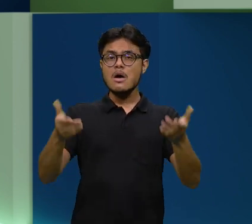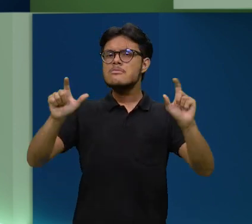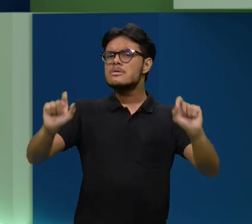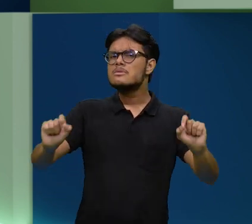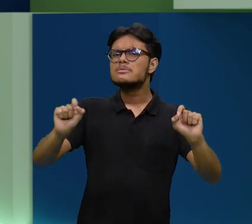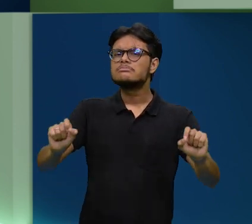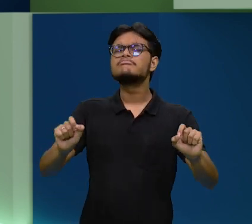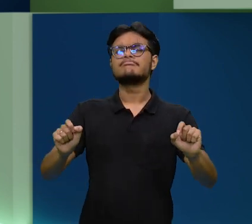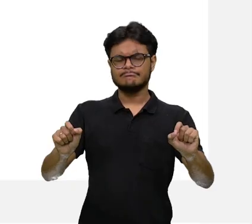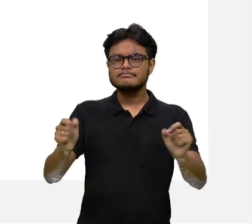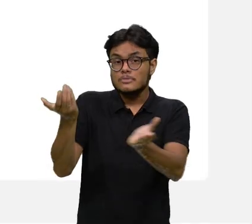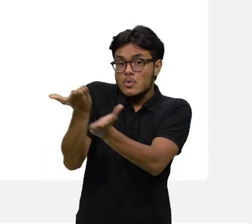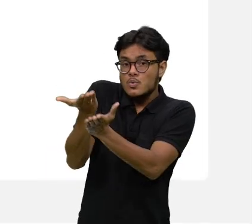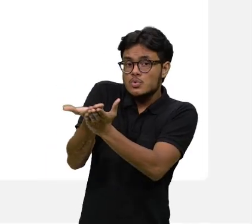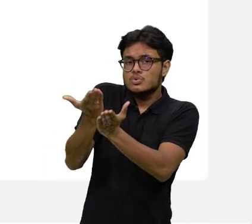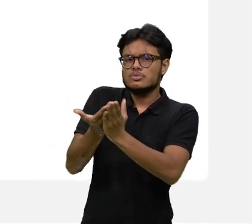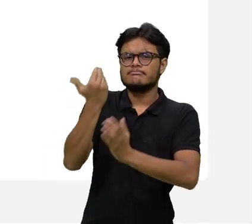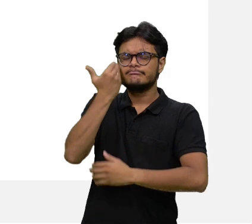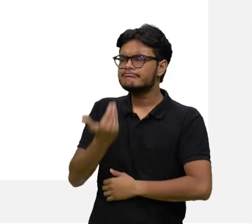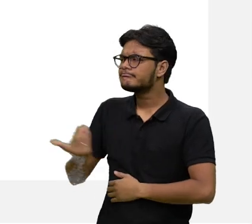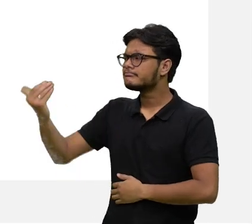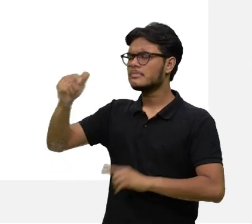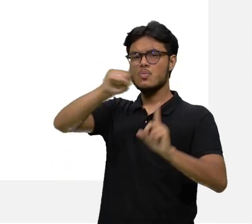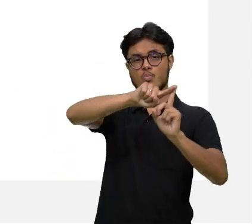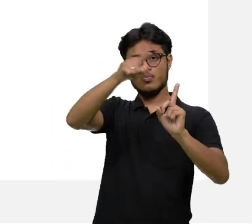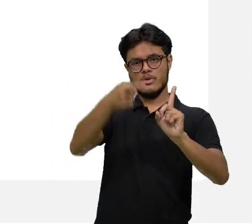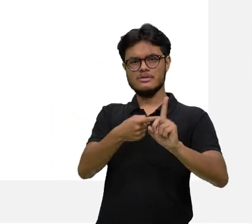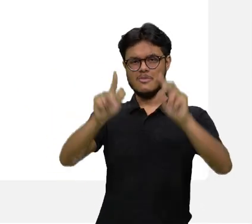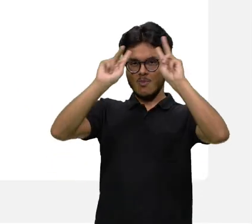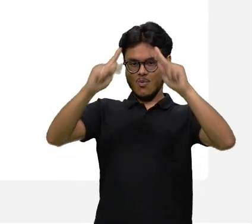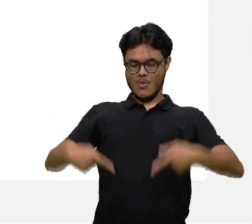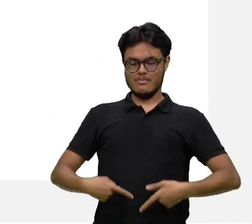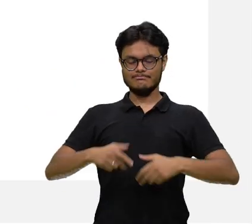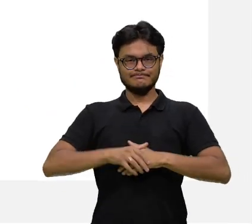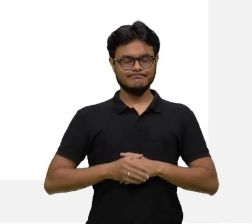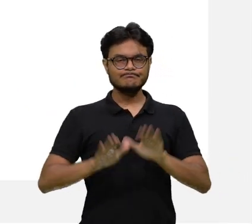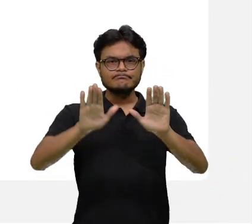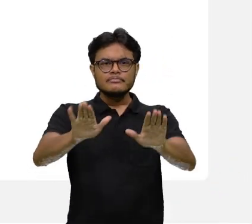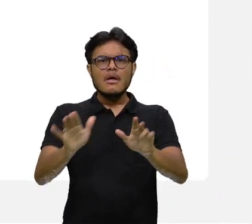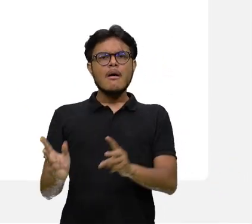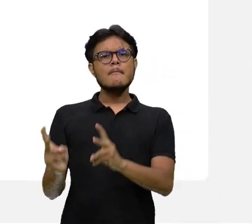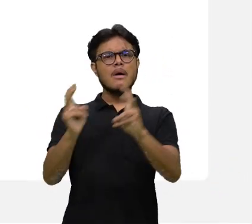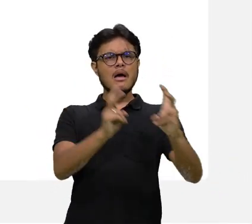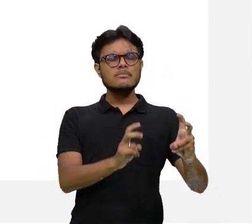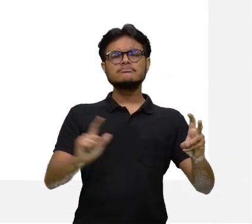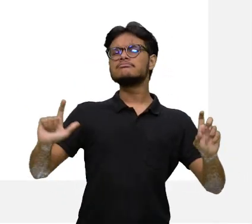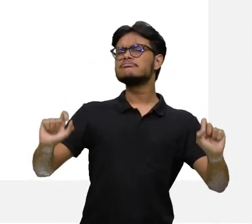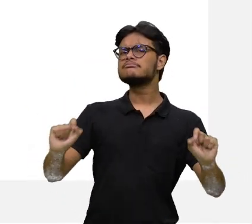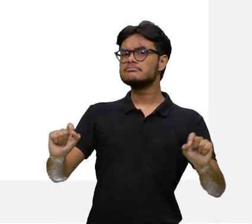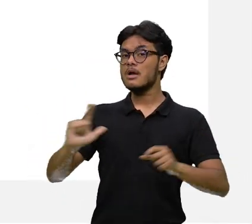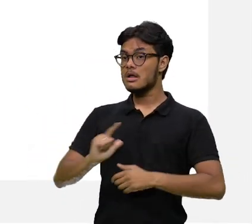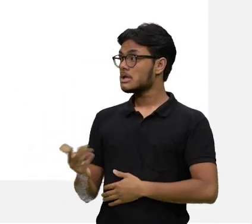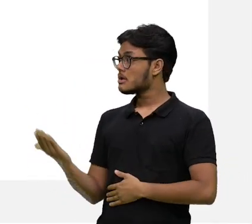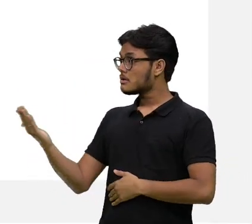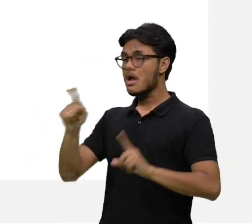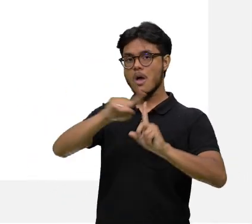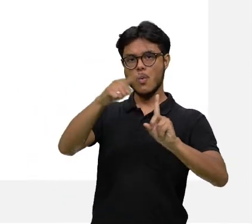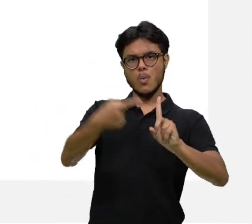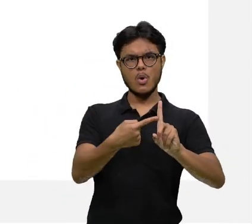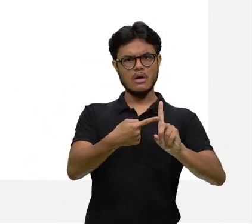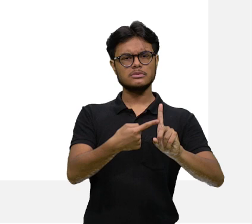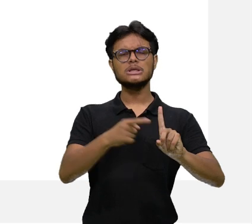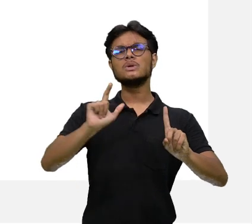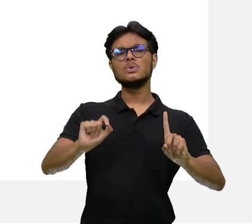vamos continuar a nossa viagem na gestação aí, né? Então você percebe aí, por exemplo, que a gestação,